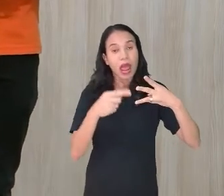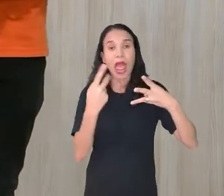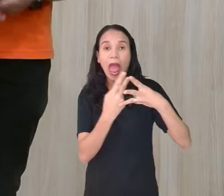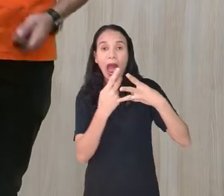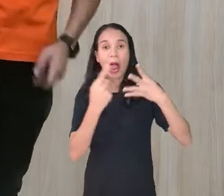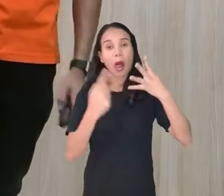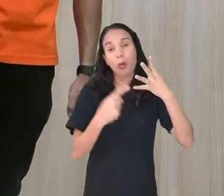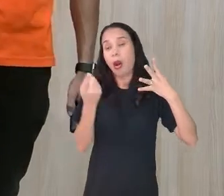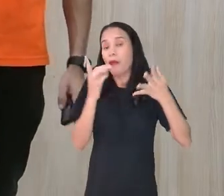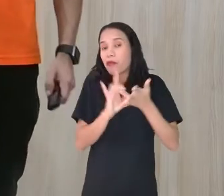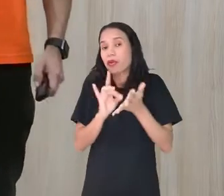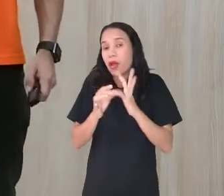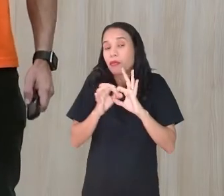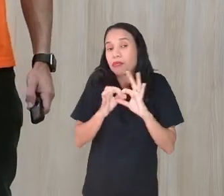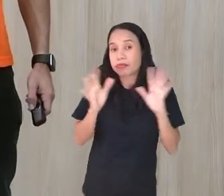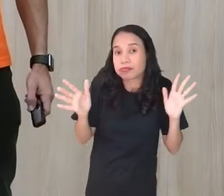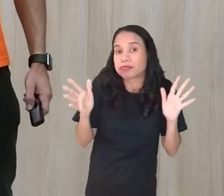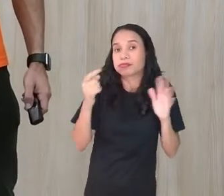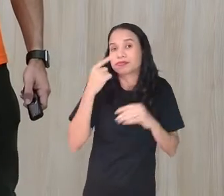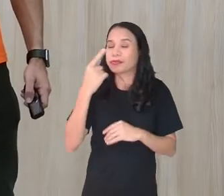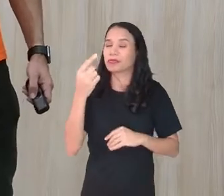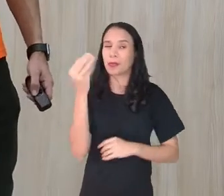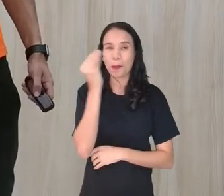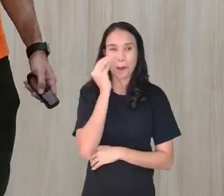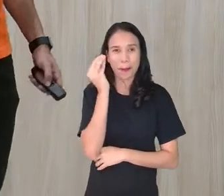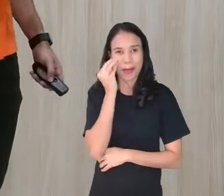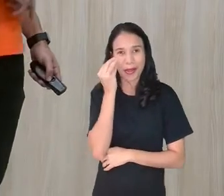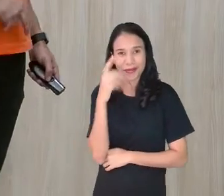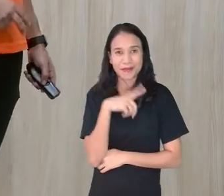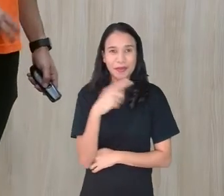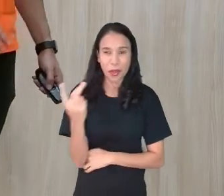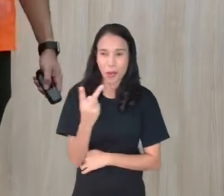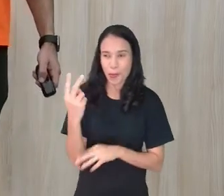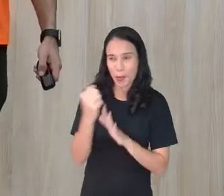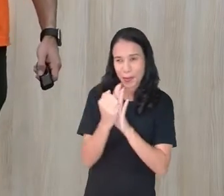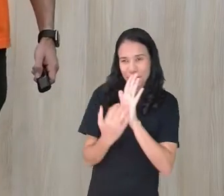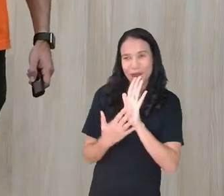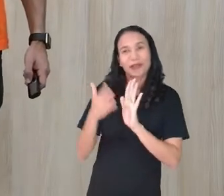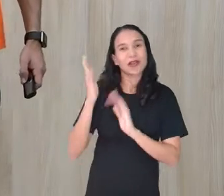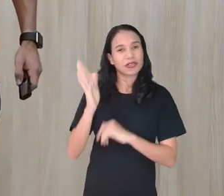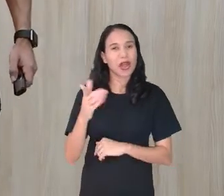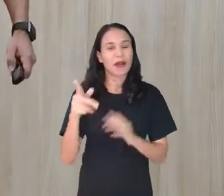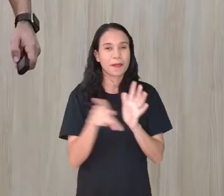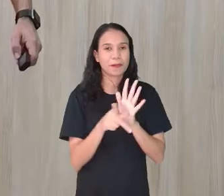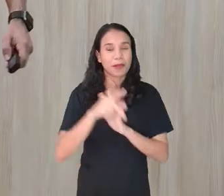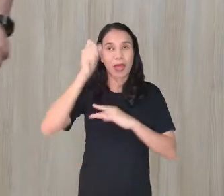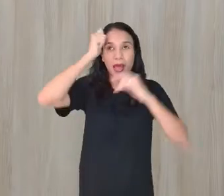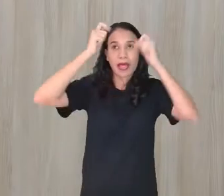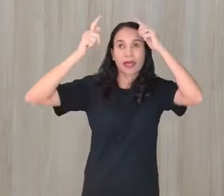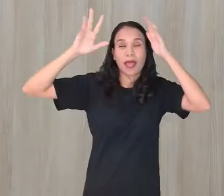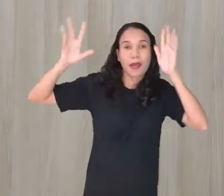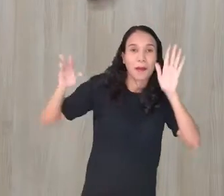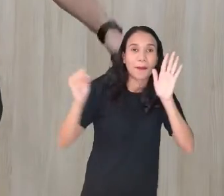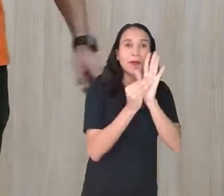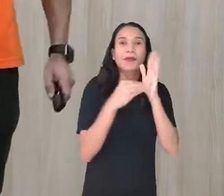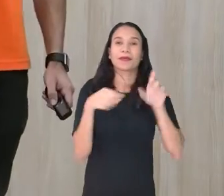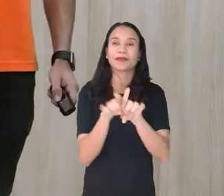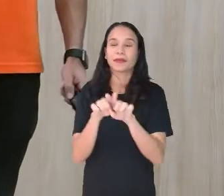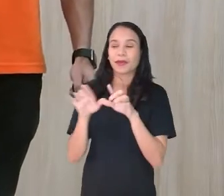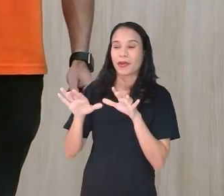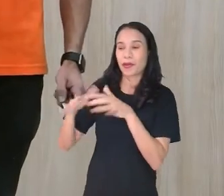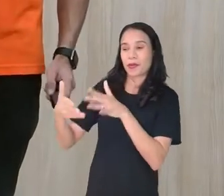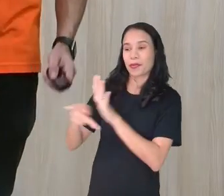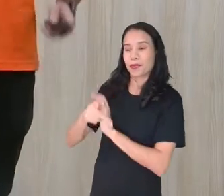amigo marcar. Beleza? Então, faça esse teste aí. Já tem 2 atividades, né, Tiago? O mapa mental para você fazer e se juntar